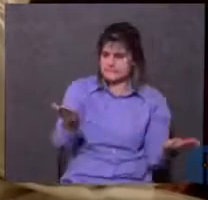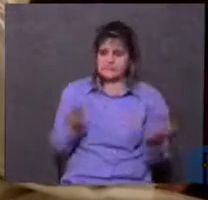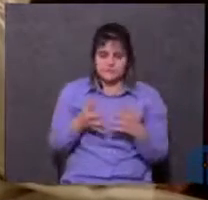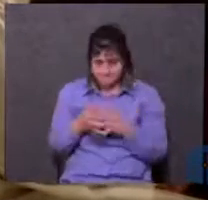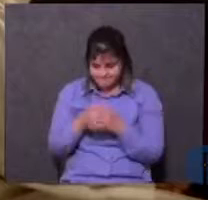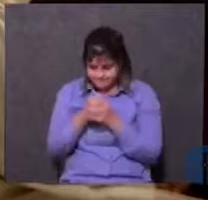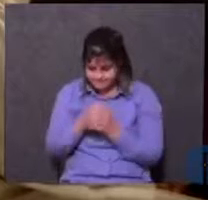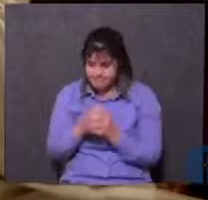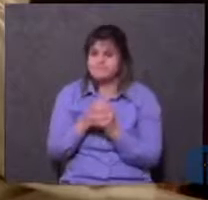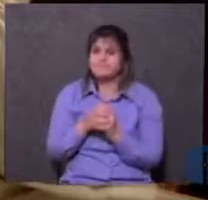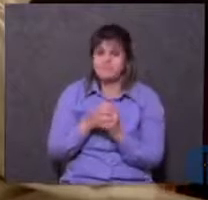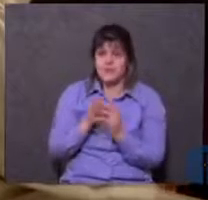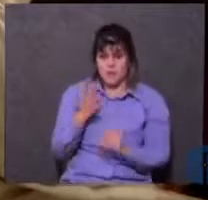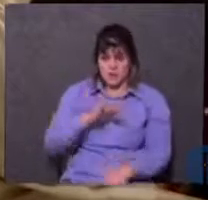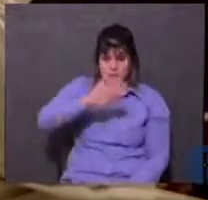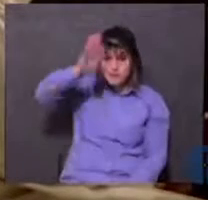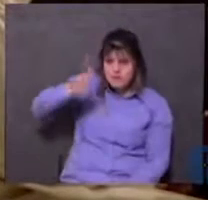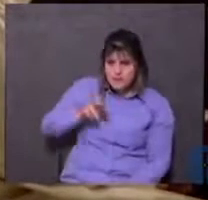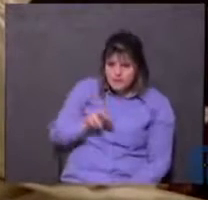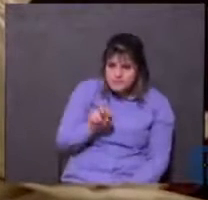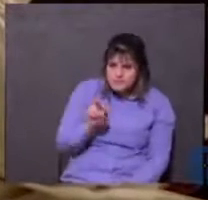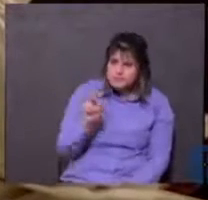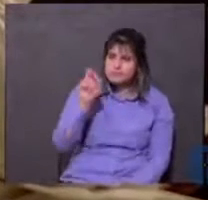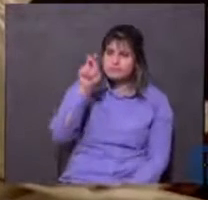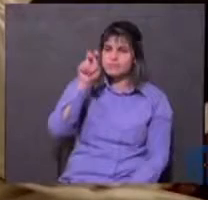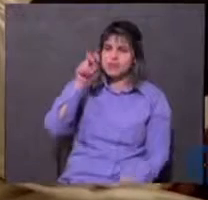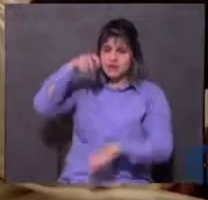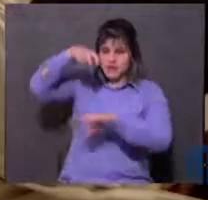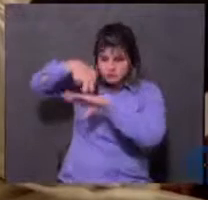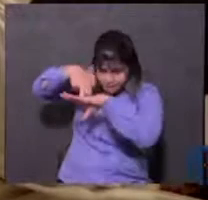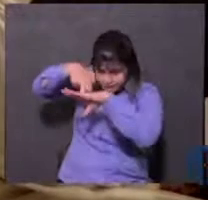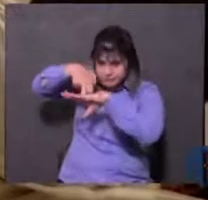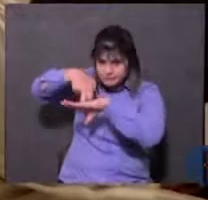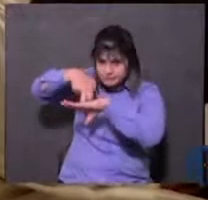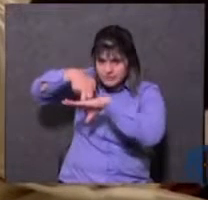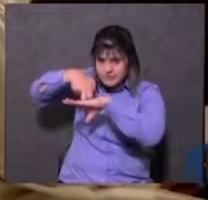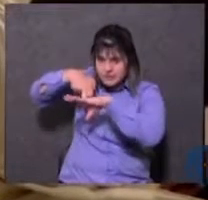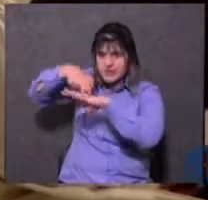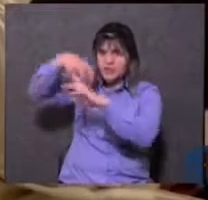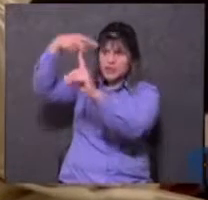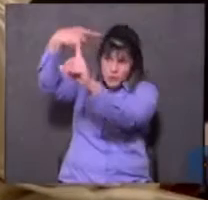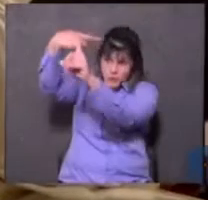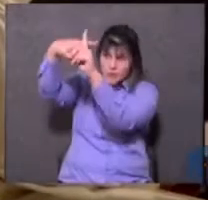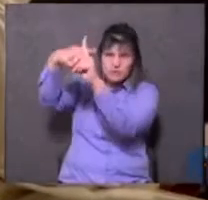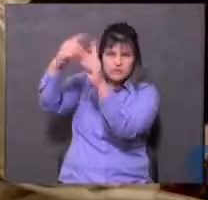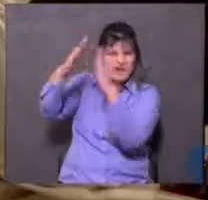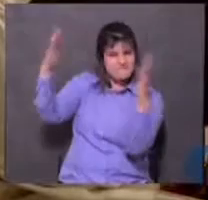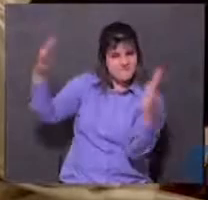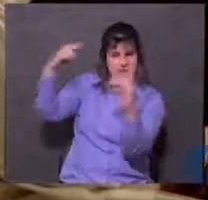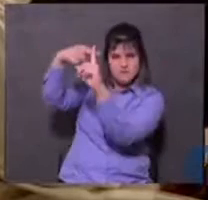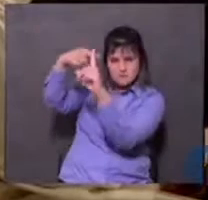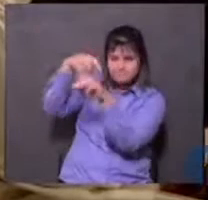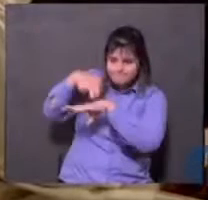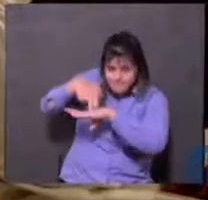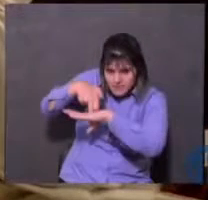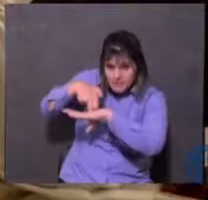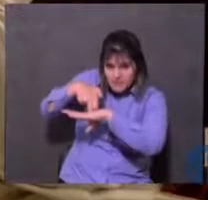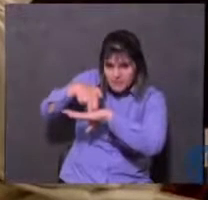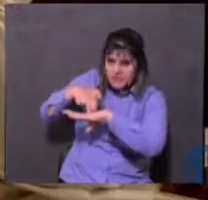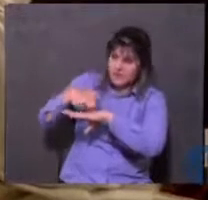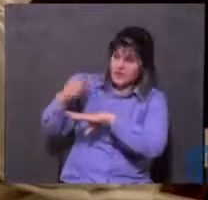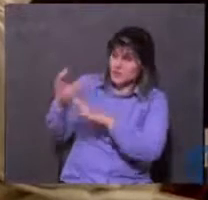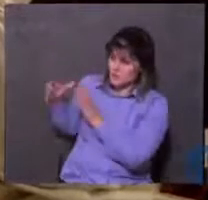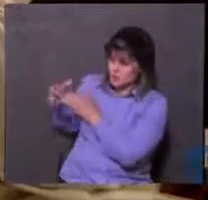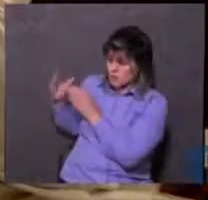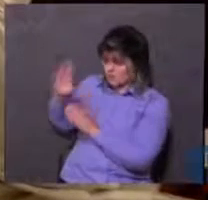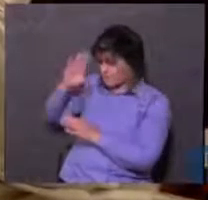Chegado ao cimo do monte, prostrado de joelhos aos pés da grande cruz, foi morto por um grupo